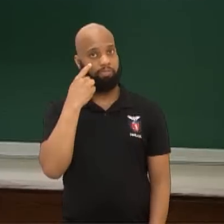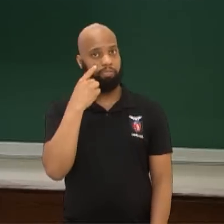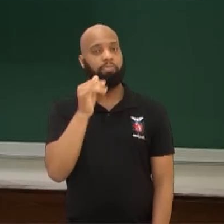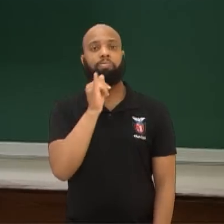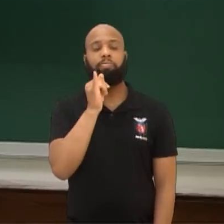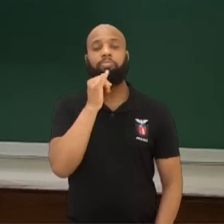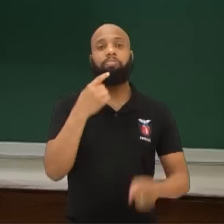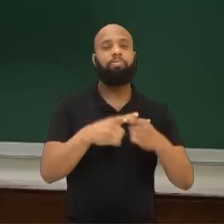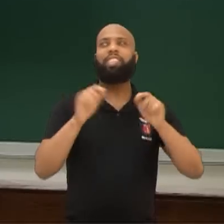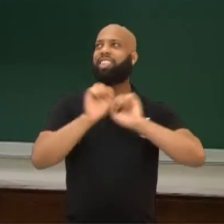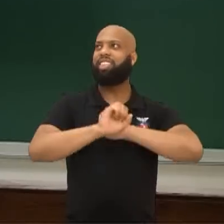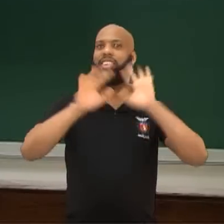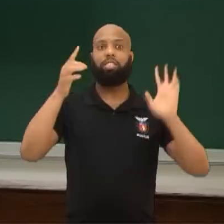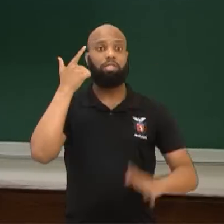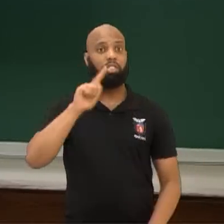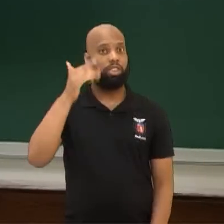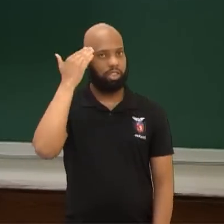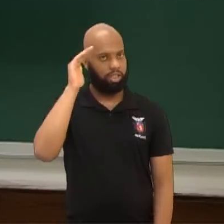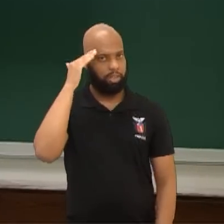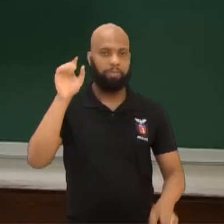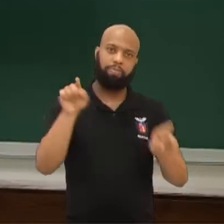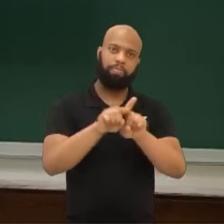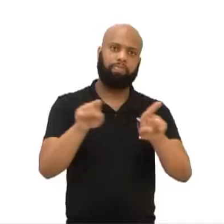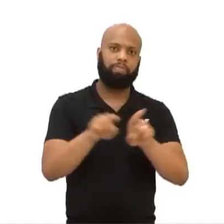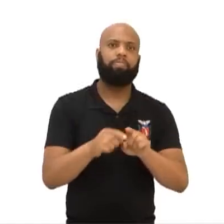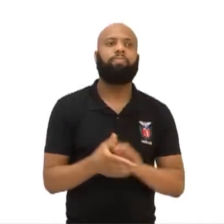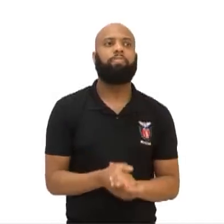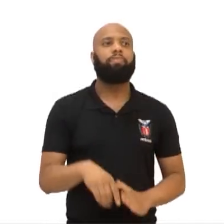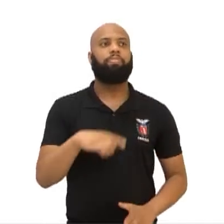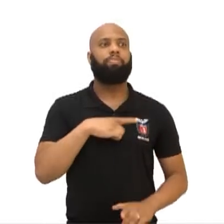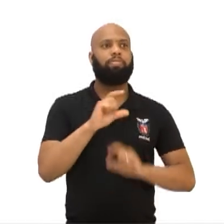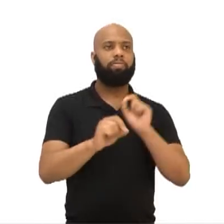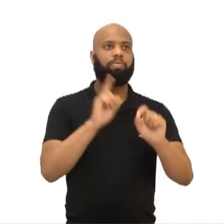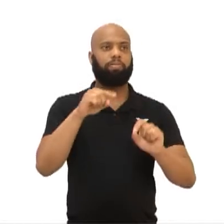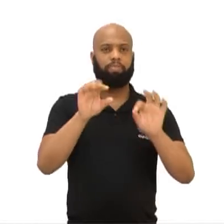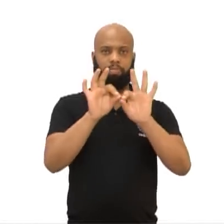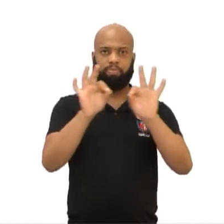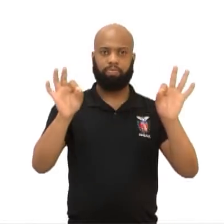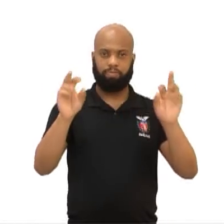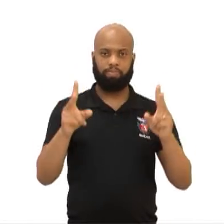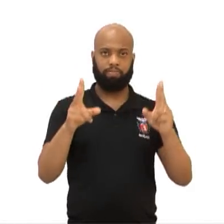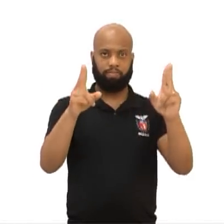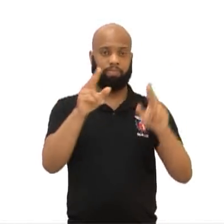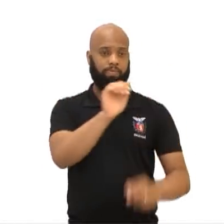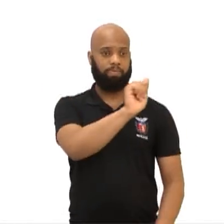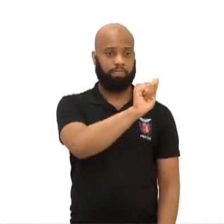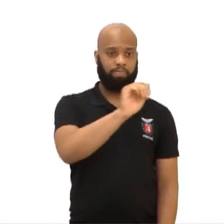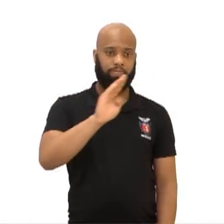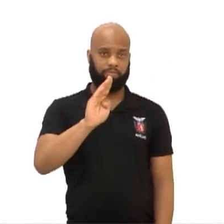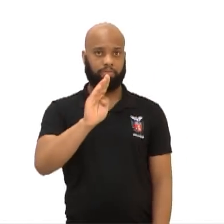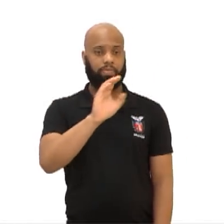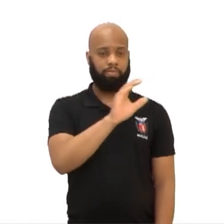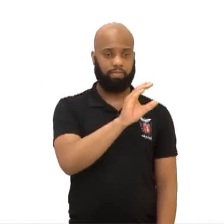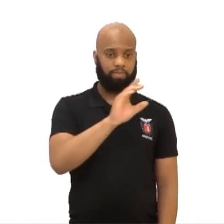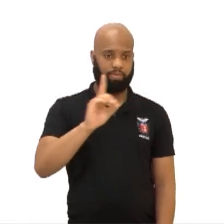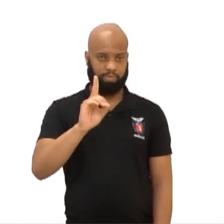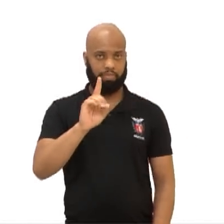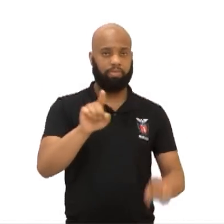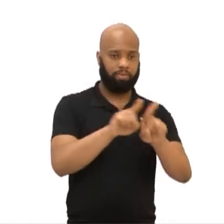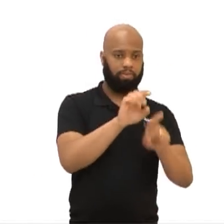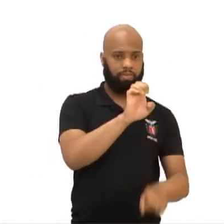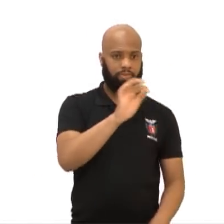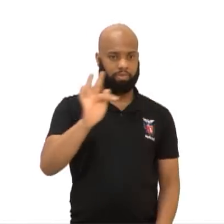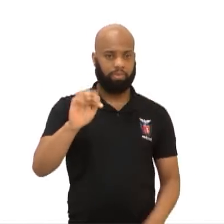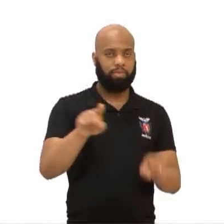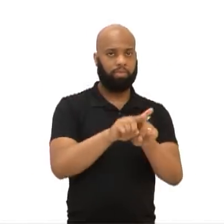que assim daí fica mais claro para você entender. Os segmentos AB, CD,